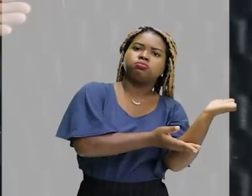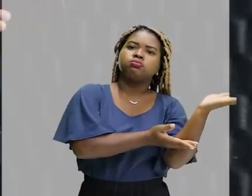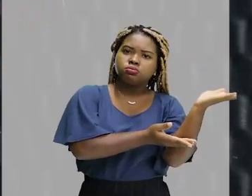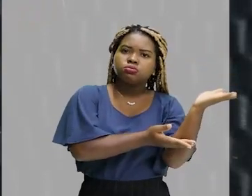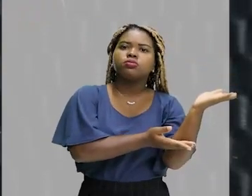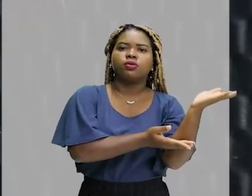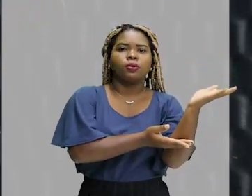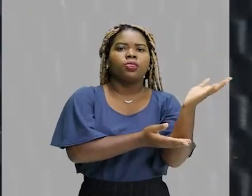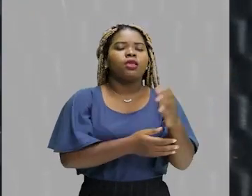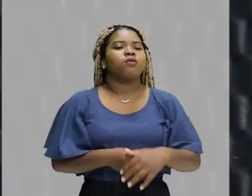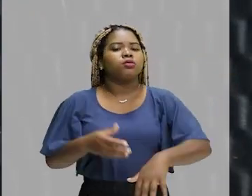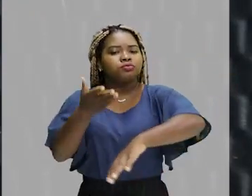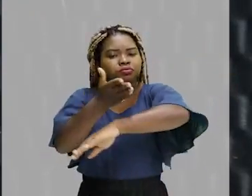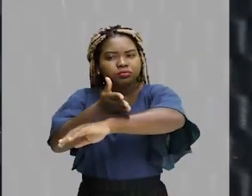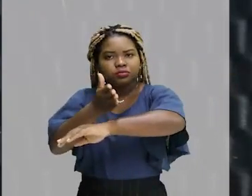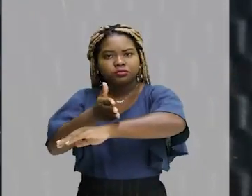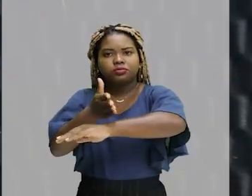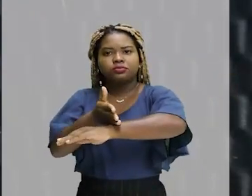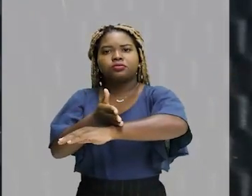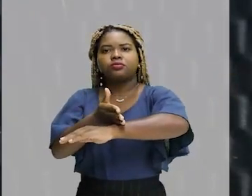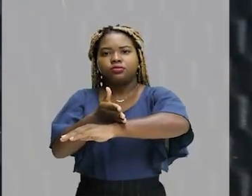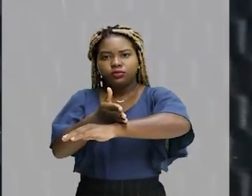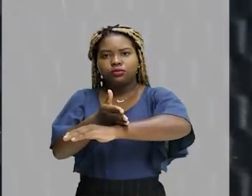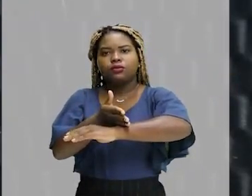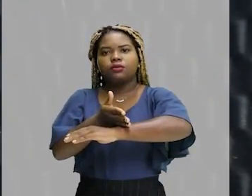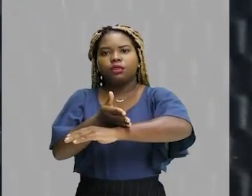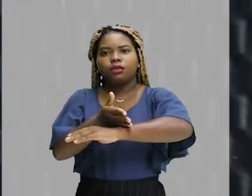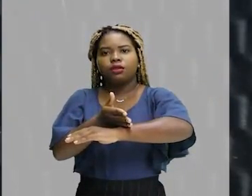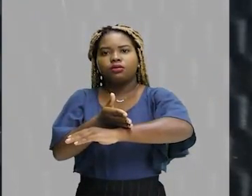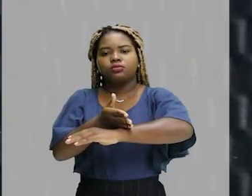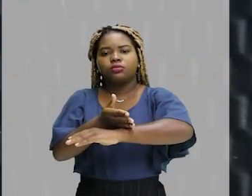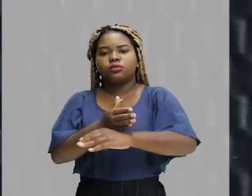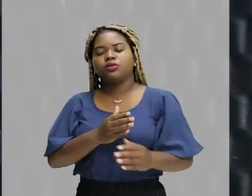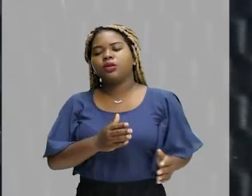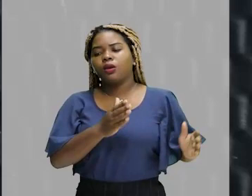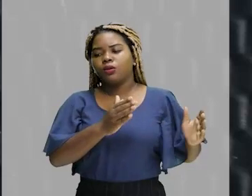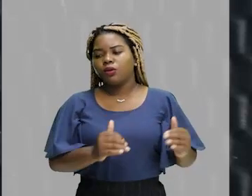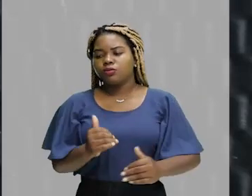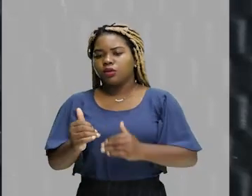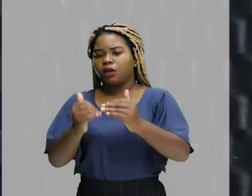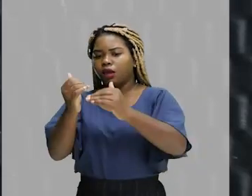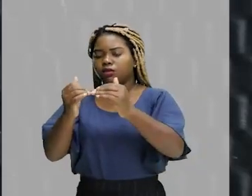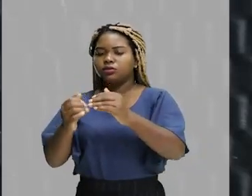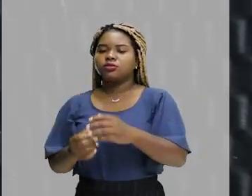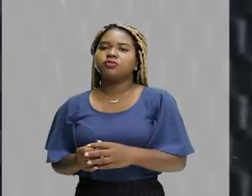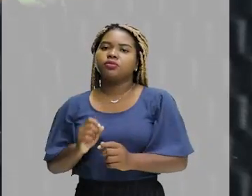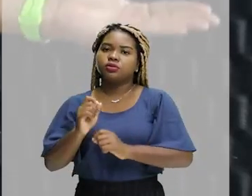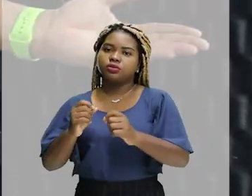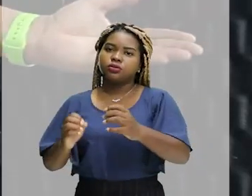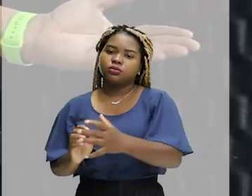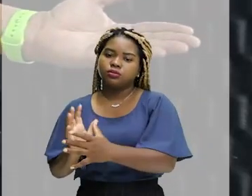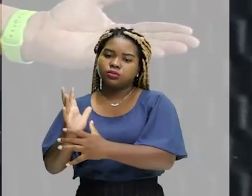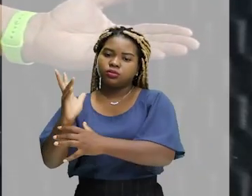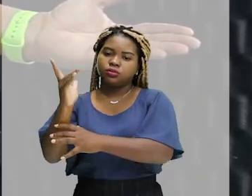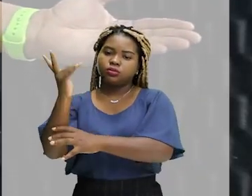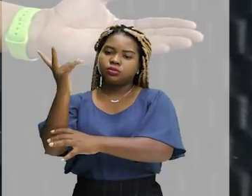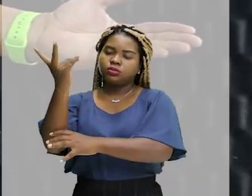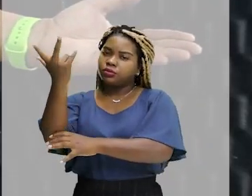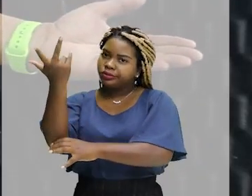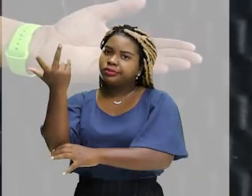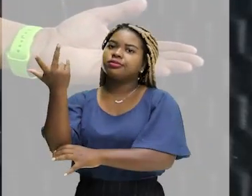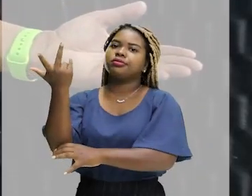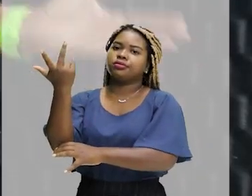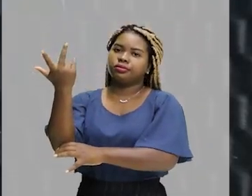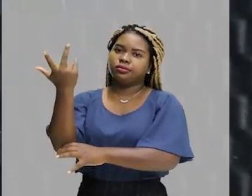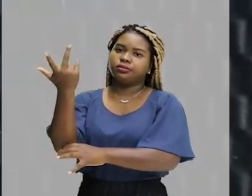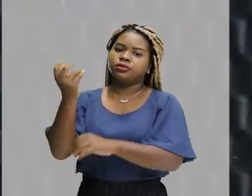Idade Média ali, para fazer, obviamente, o processo de plantio muito mais aprimorado, ou a máquina na